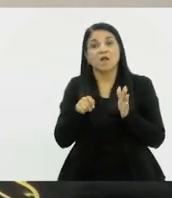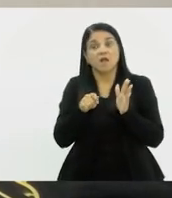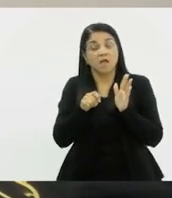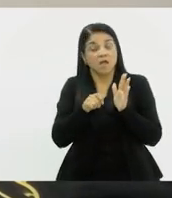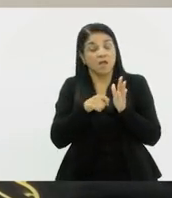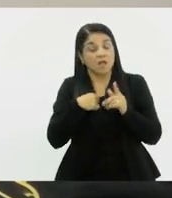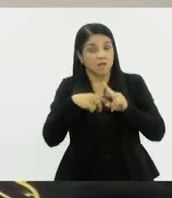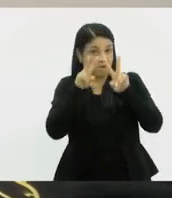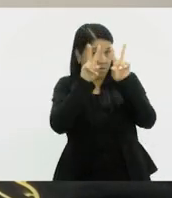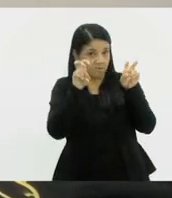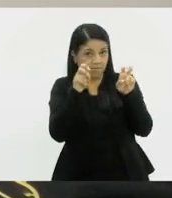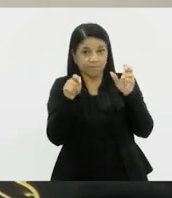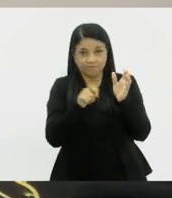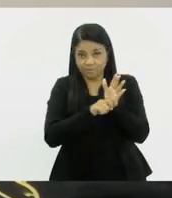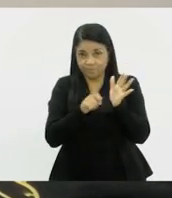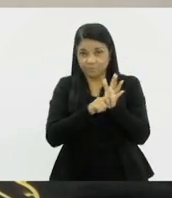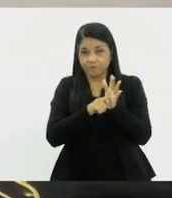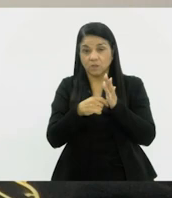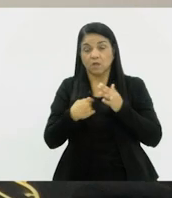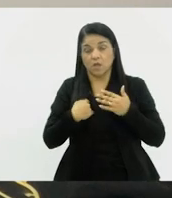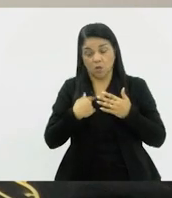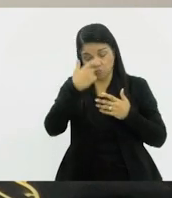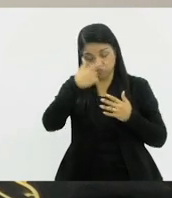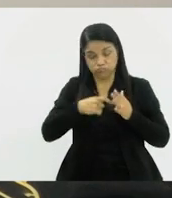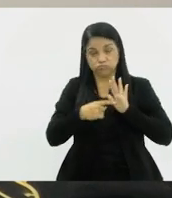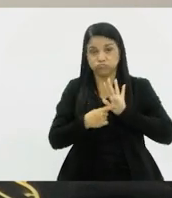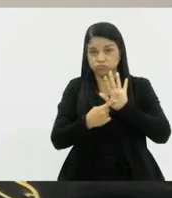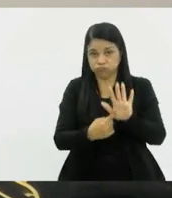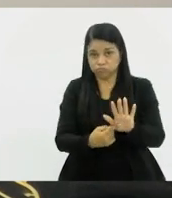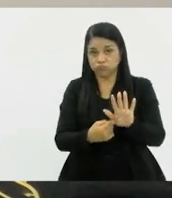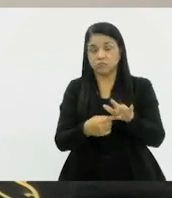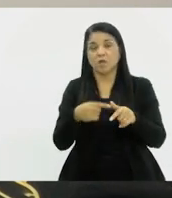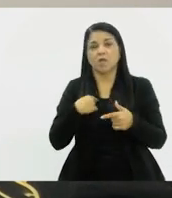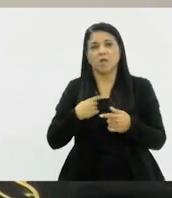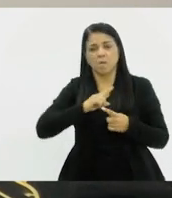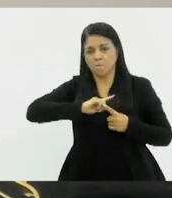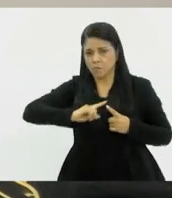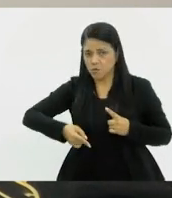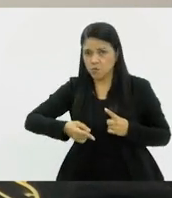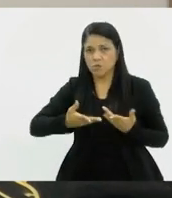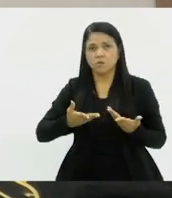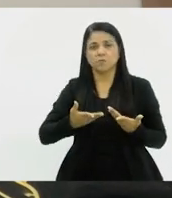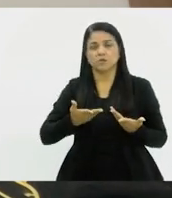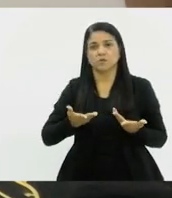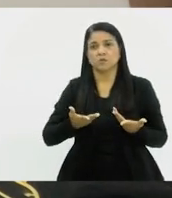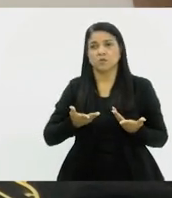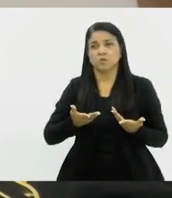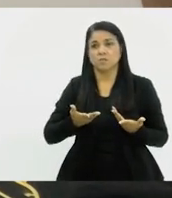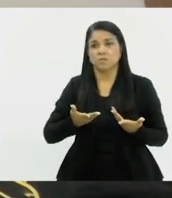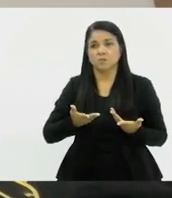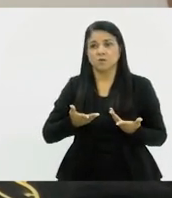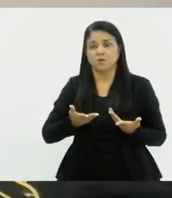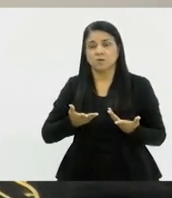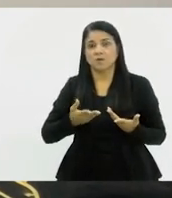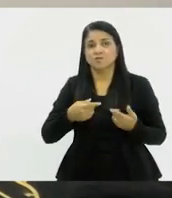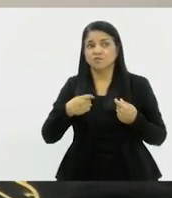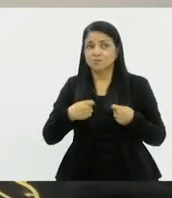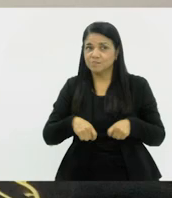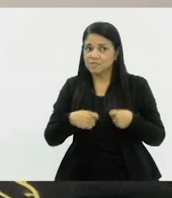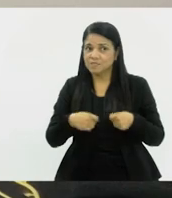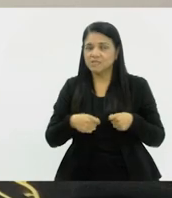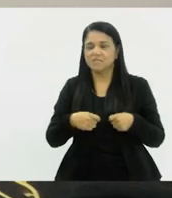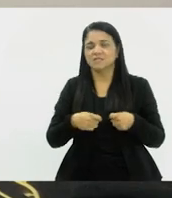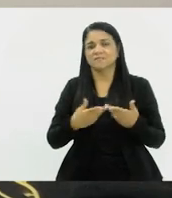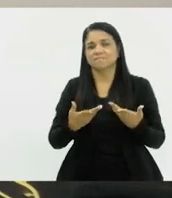e eu me me me apresento né como antiproibicionista antimanicomial a gente tem tem que fugir dessa